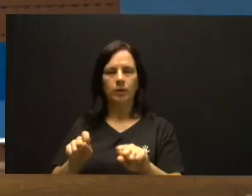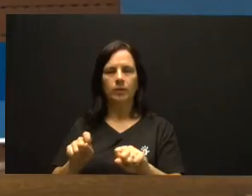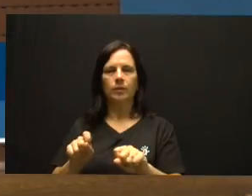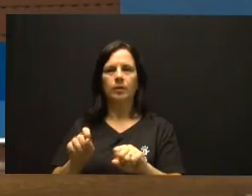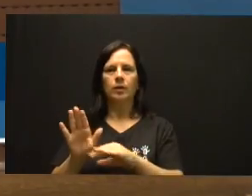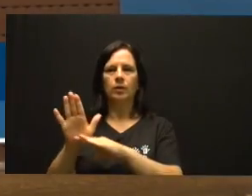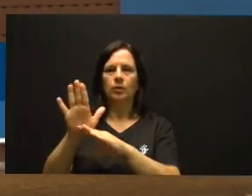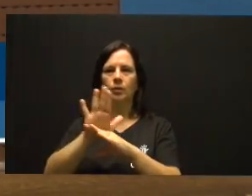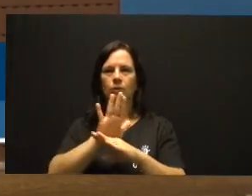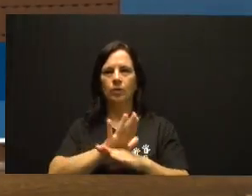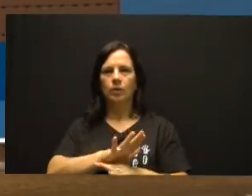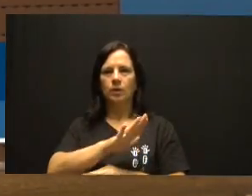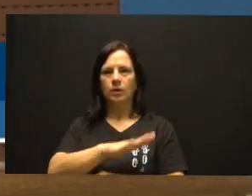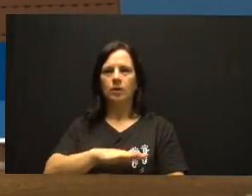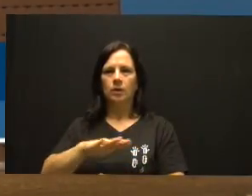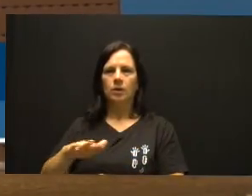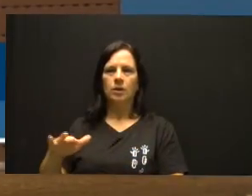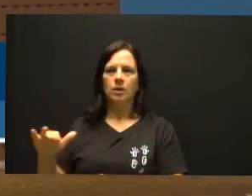para atender as nossas crianças.